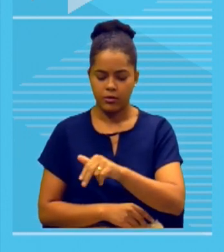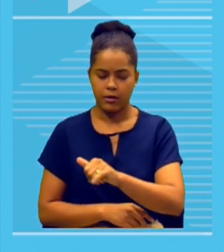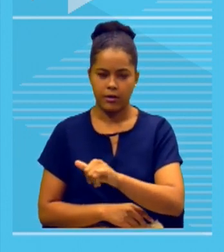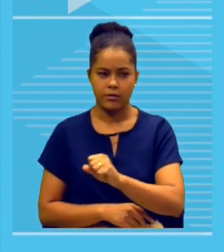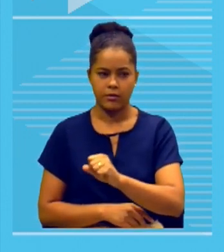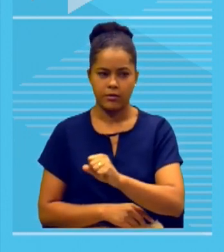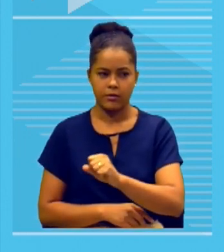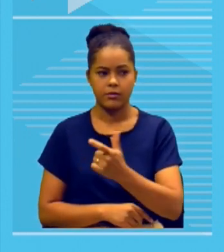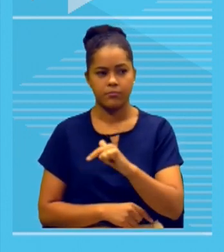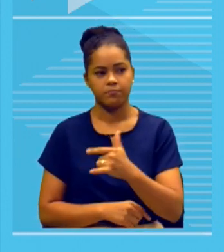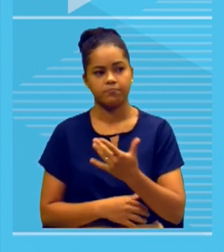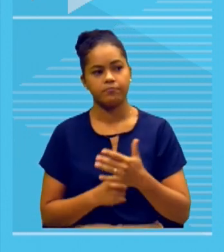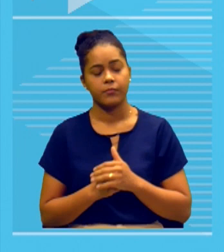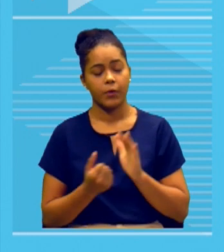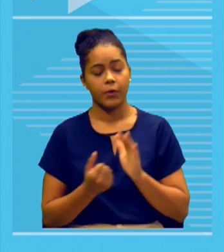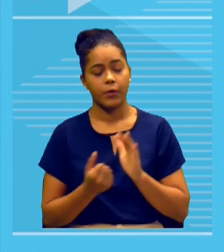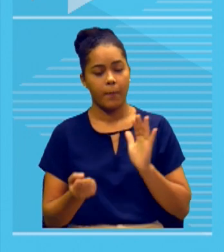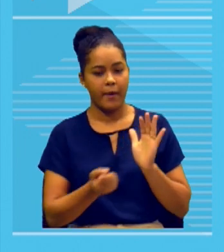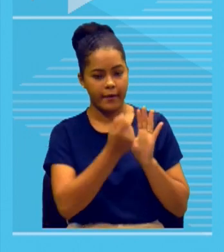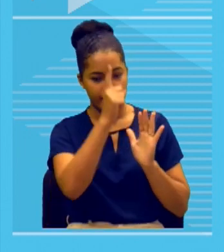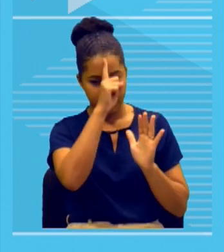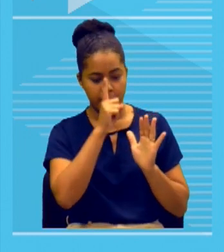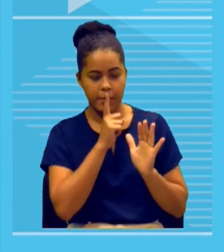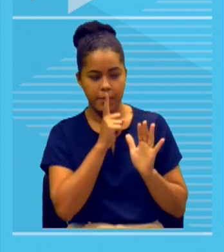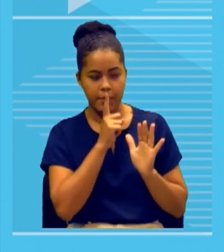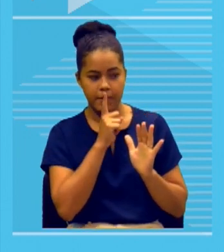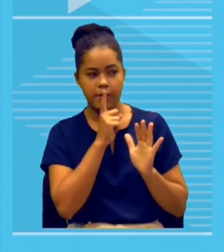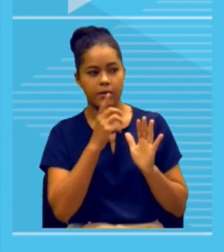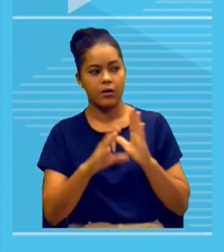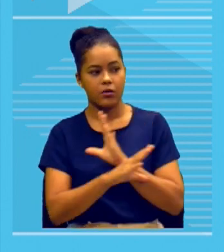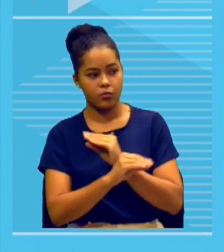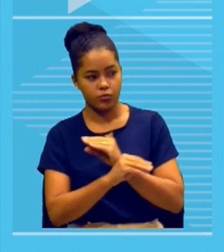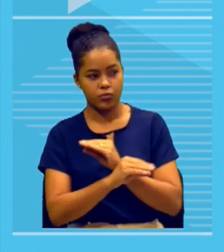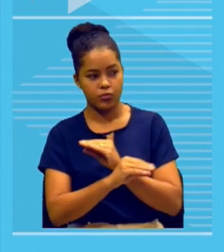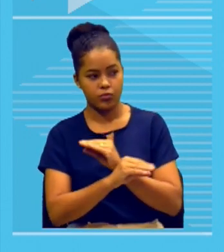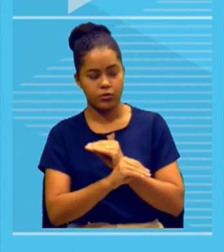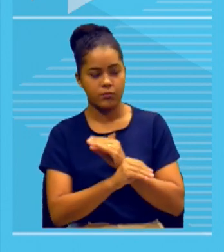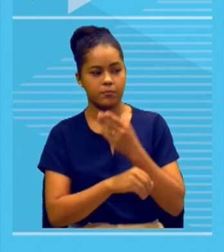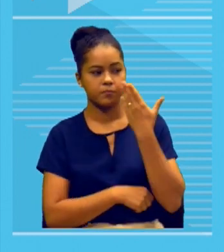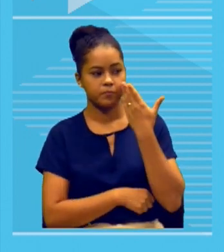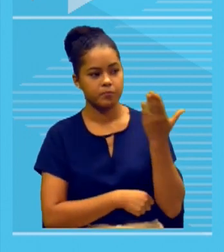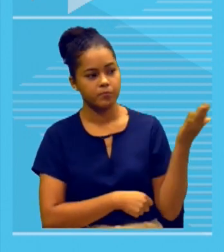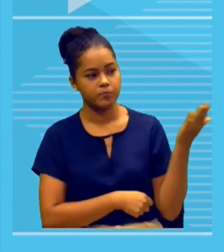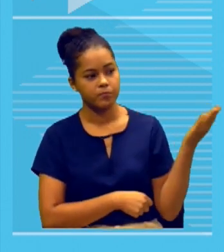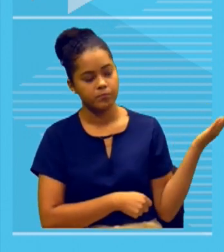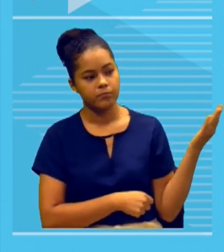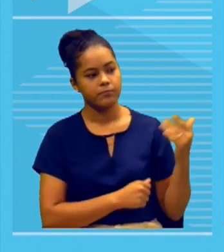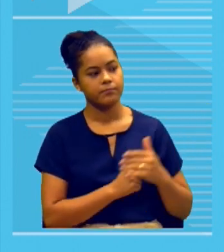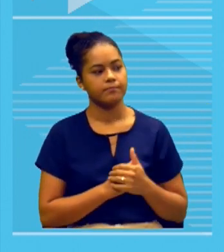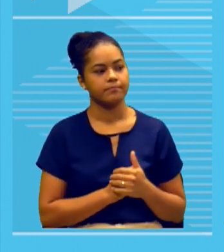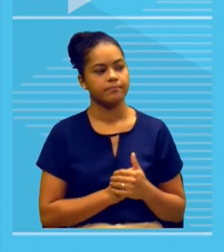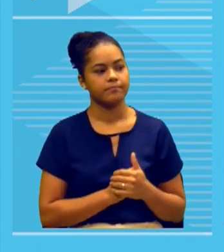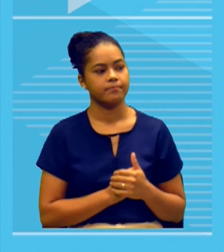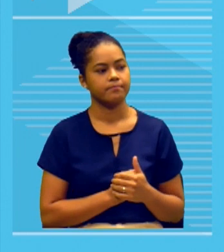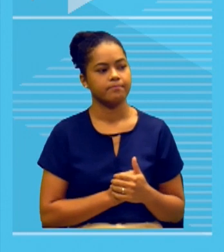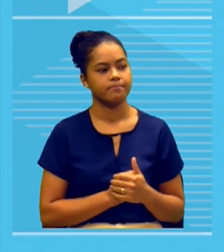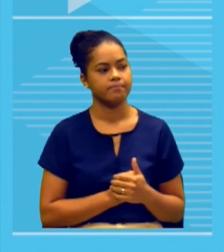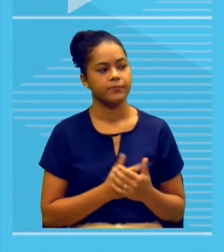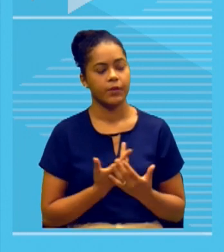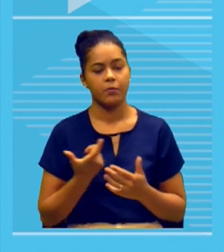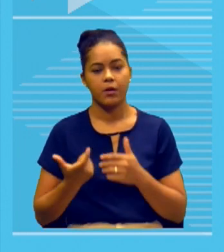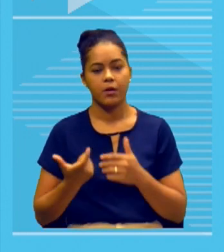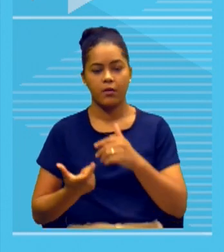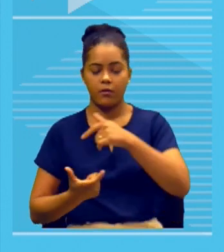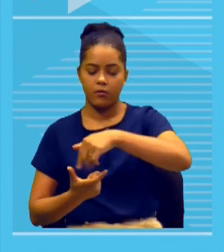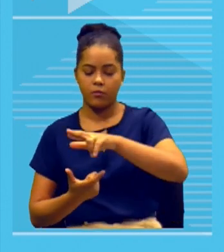destacar aqui na cor amarela a conjunção quando nos viu afastou-se é uma esse